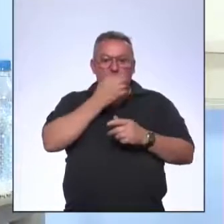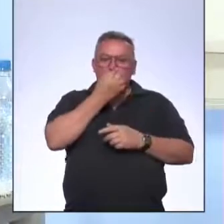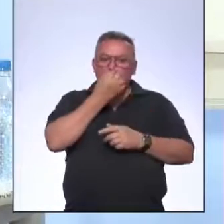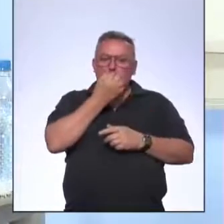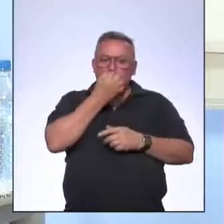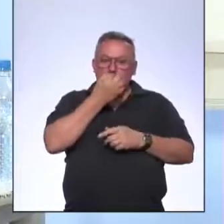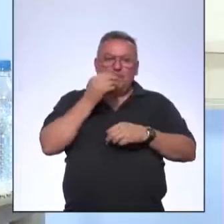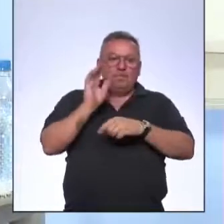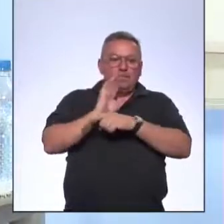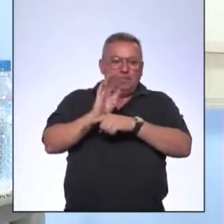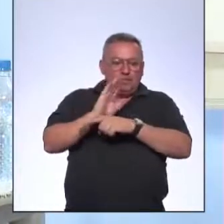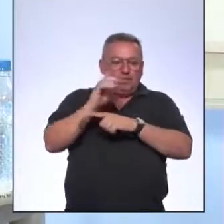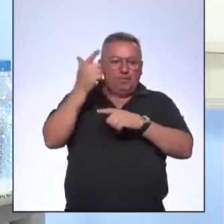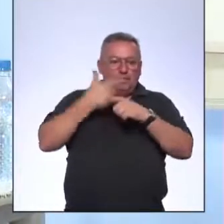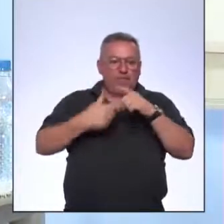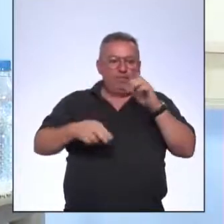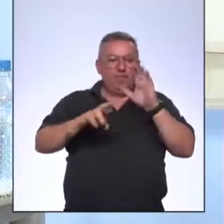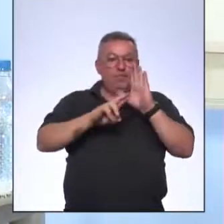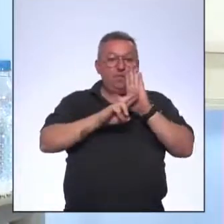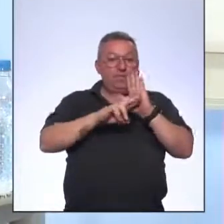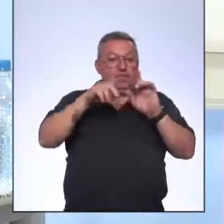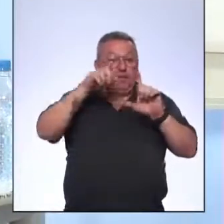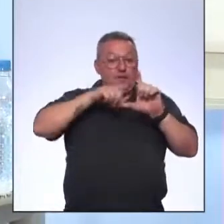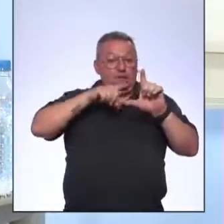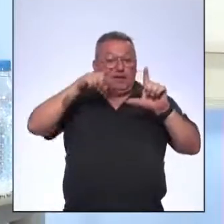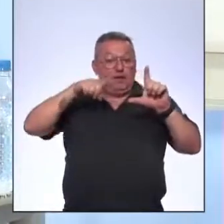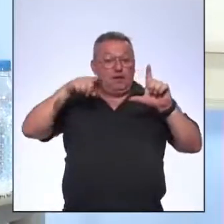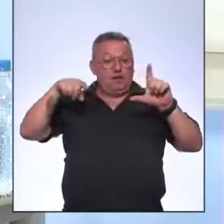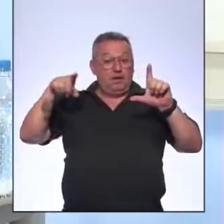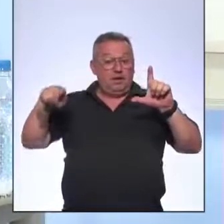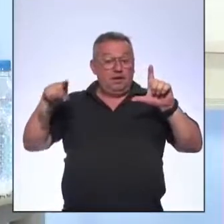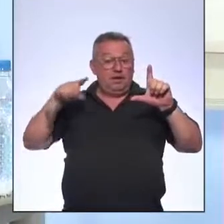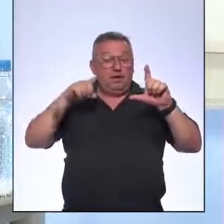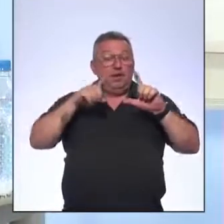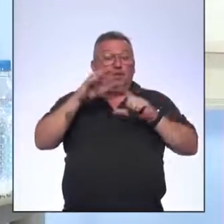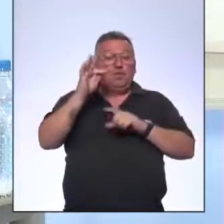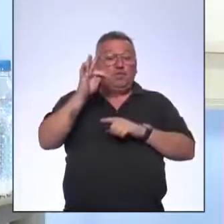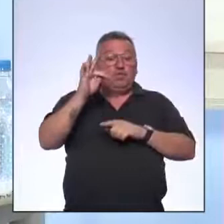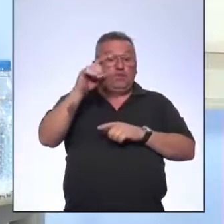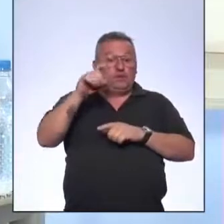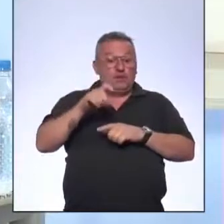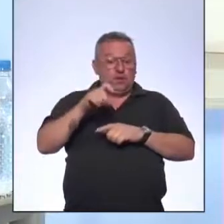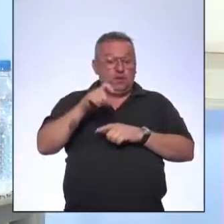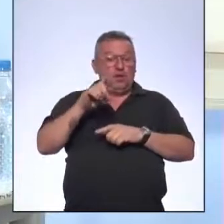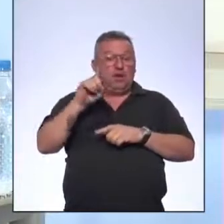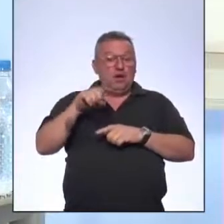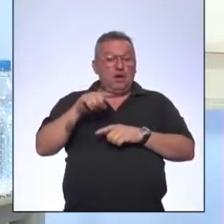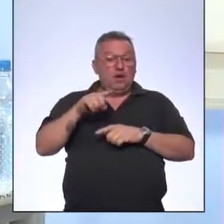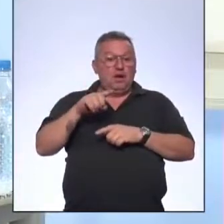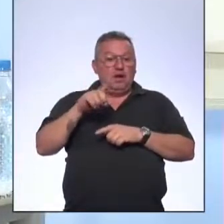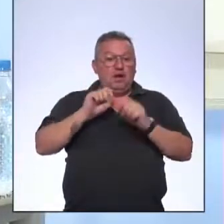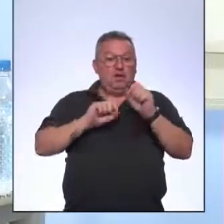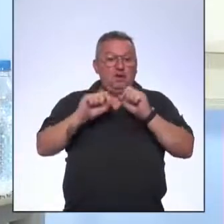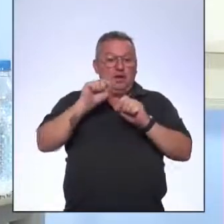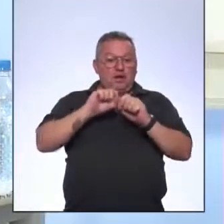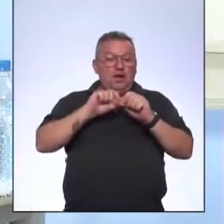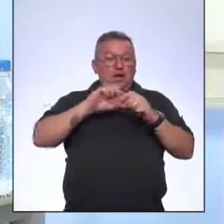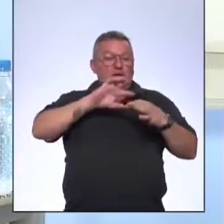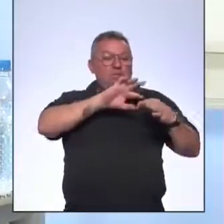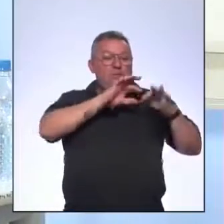Então esse vídeo sobre representação gráfica de uma função é o pontapé inicial Vamos colocar sim a